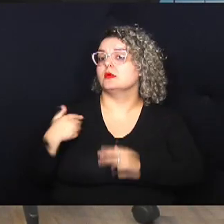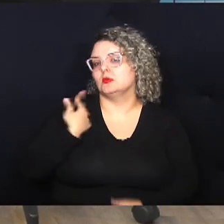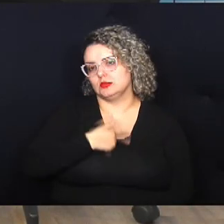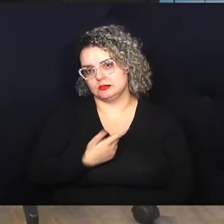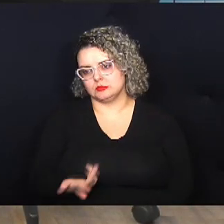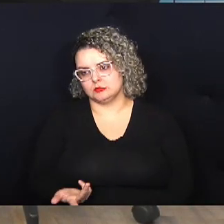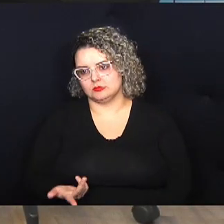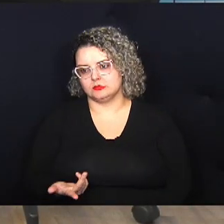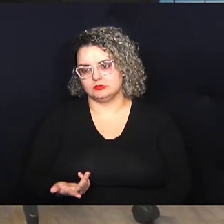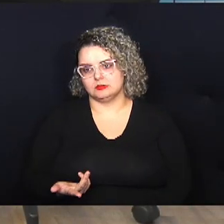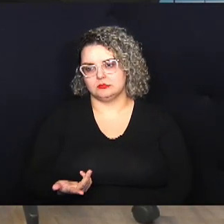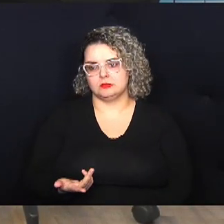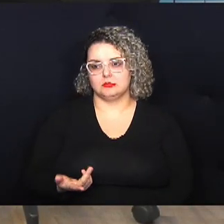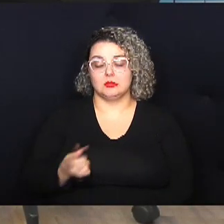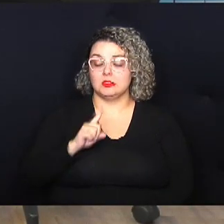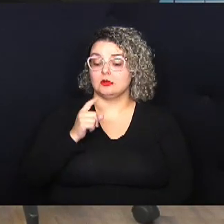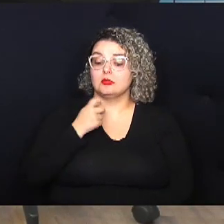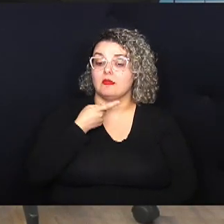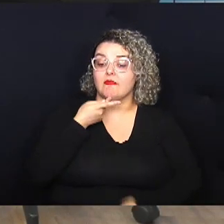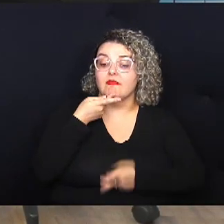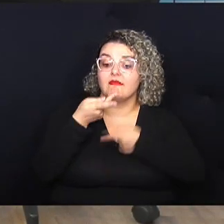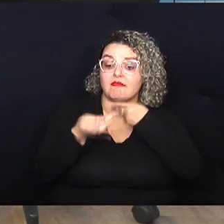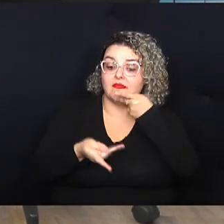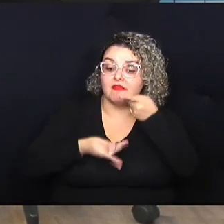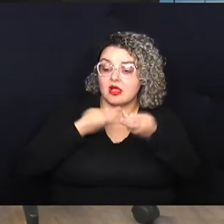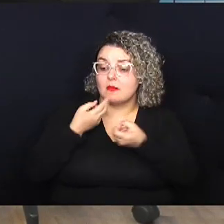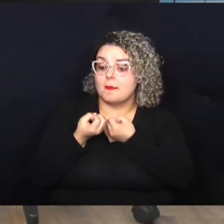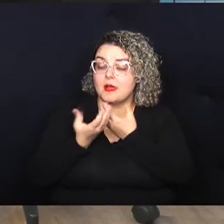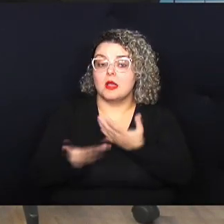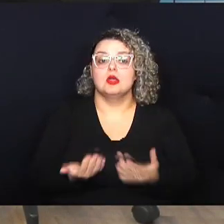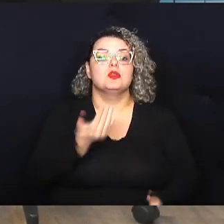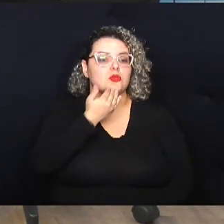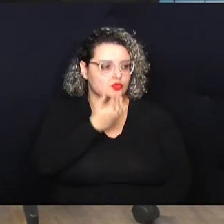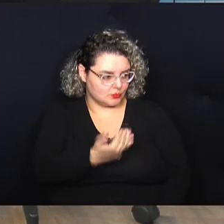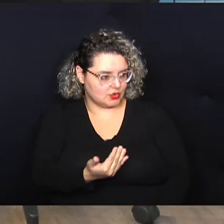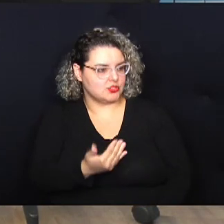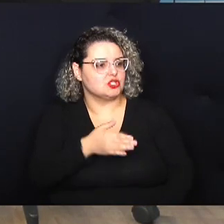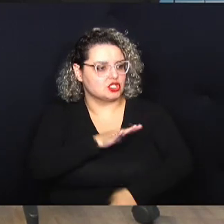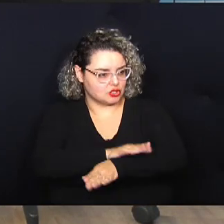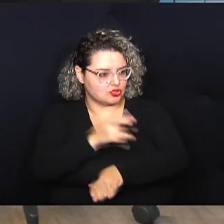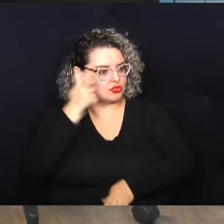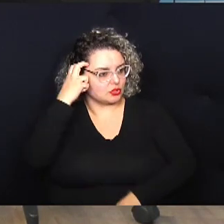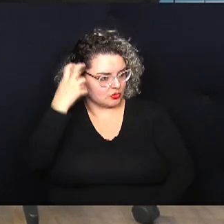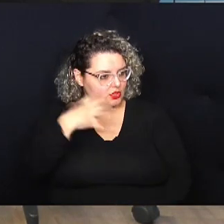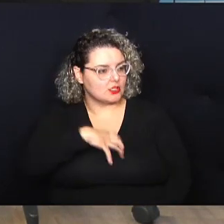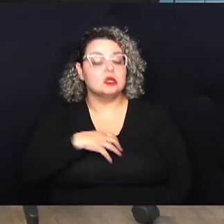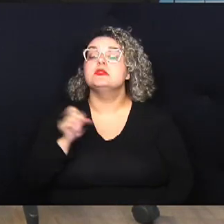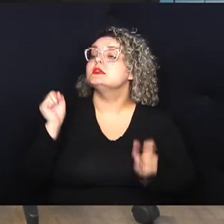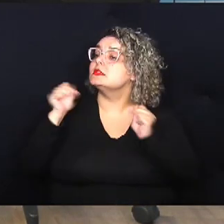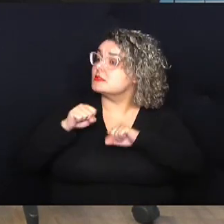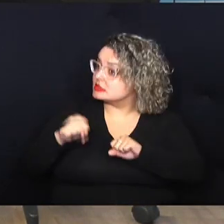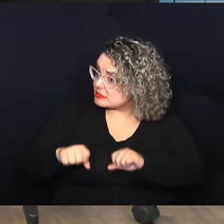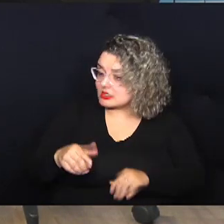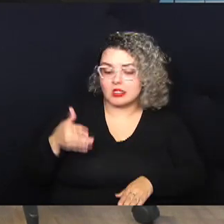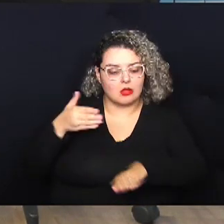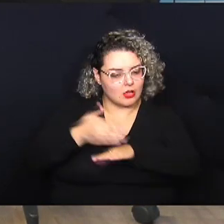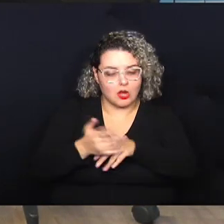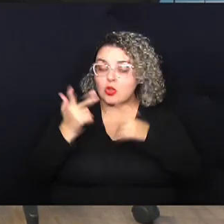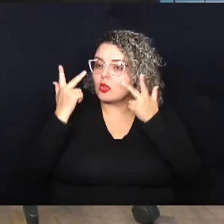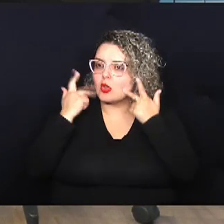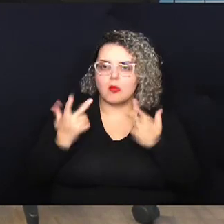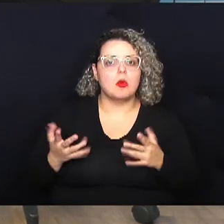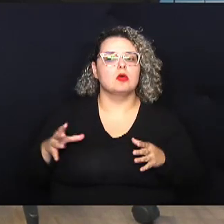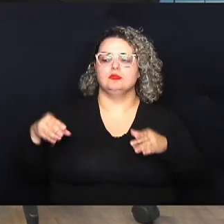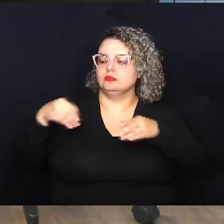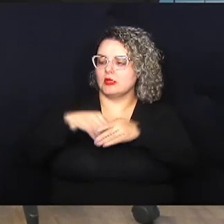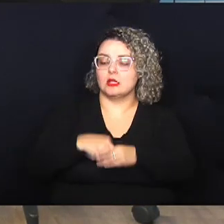não verbaliza, né? E esse assim, pedir ajuda faz parte da inteligência emocional também, né? Faz parte, lógico, completamente. Porque como